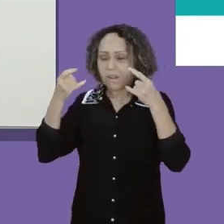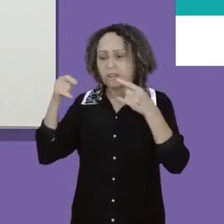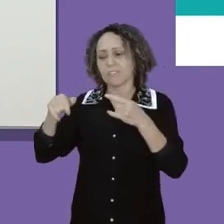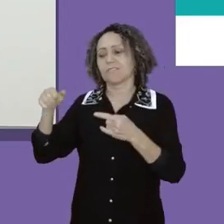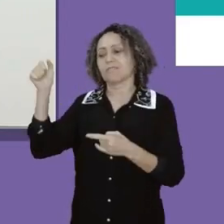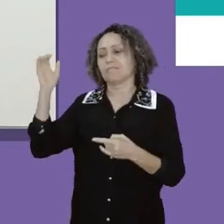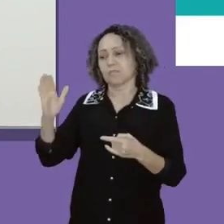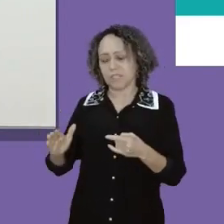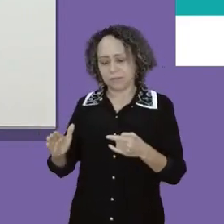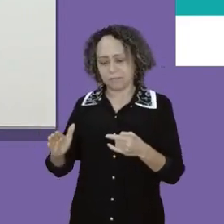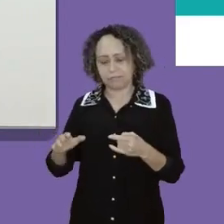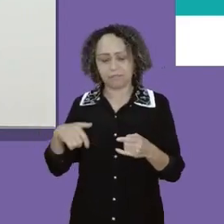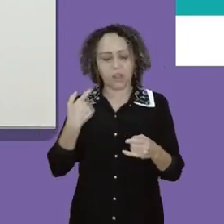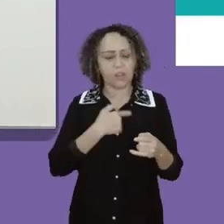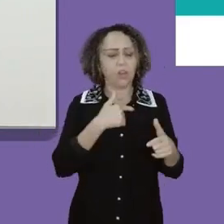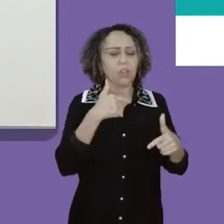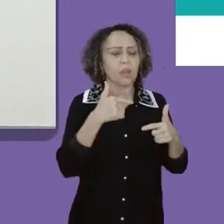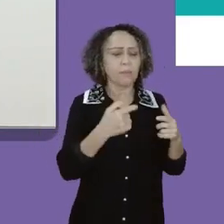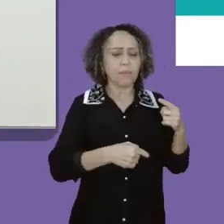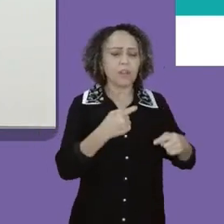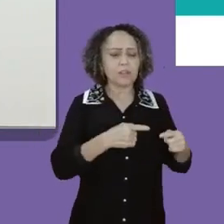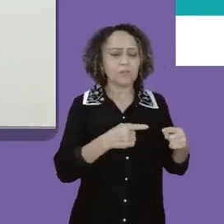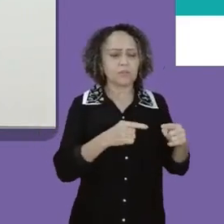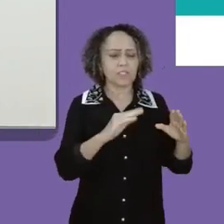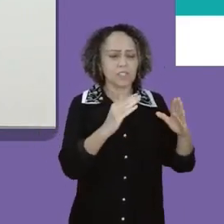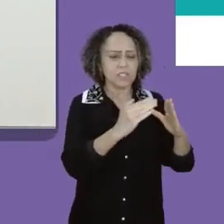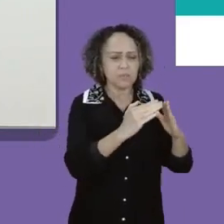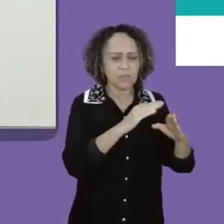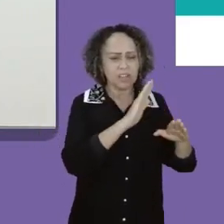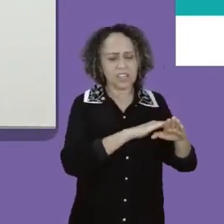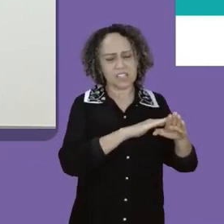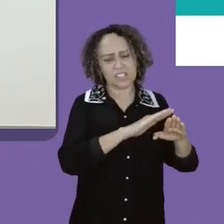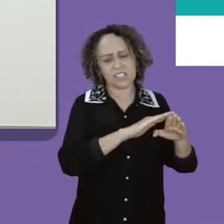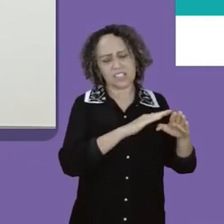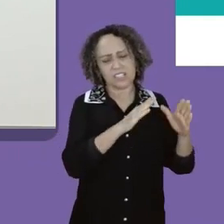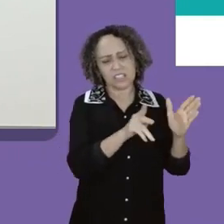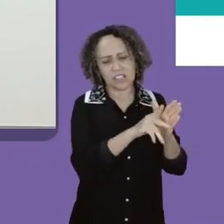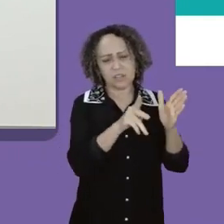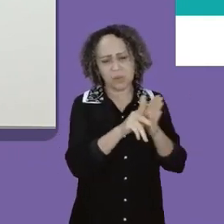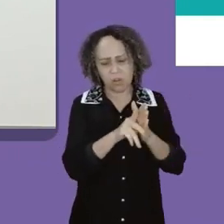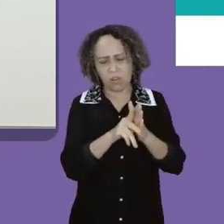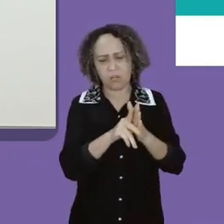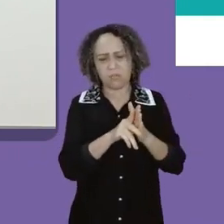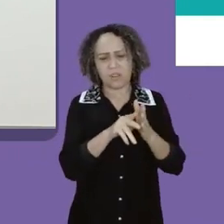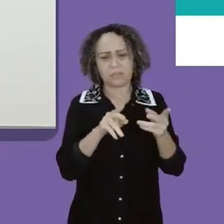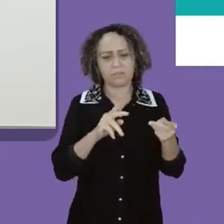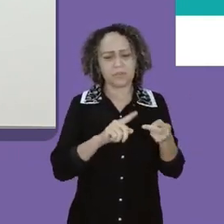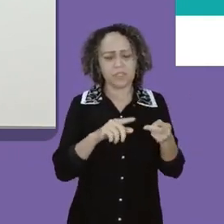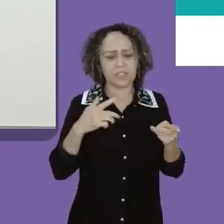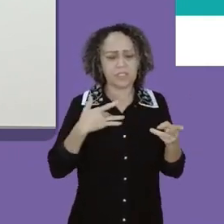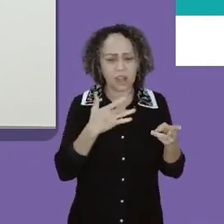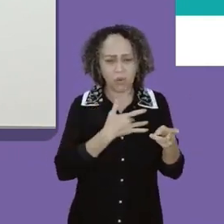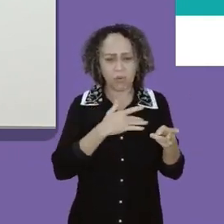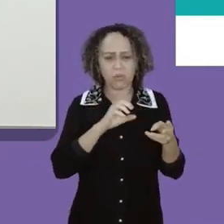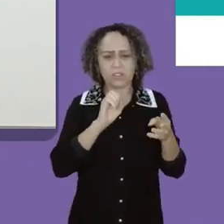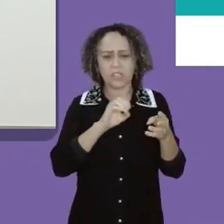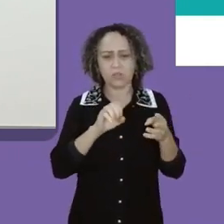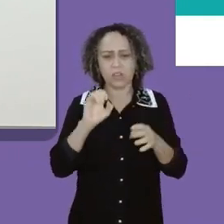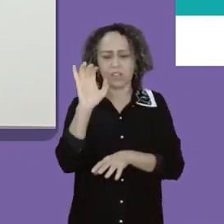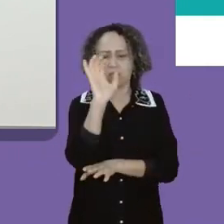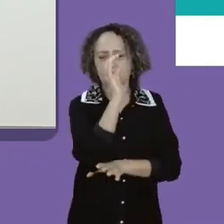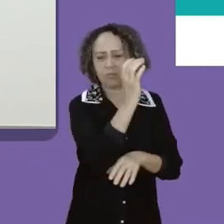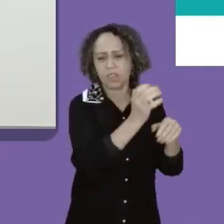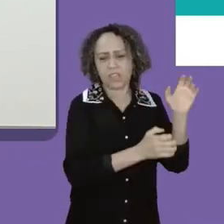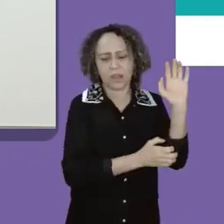públicas de moradia, de saúde, de educação, de meio ambiente, a